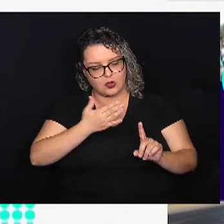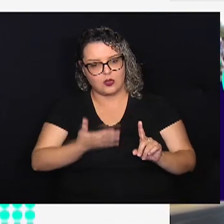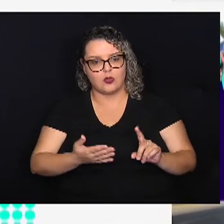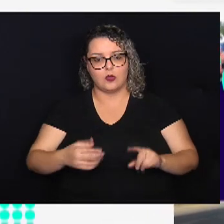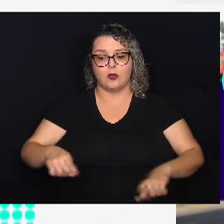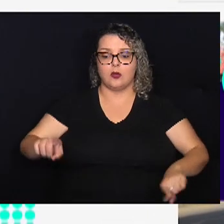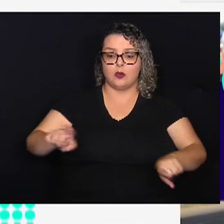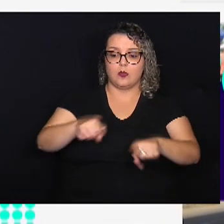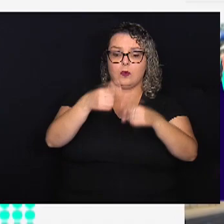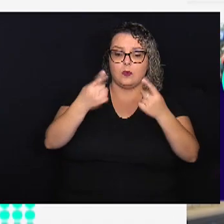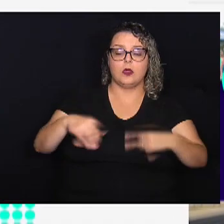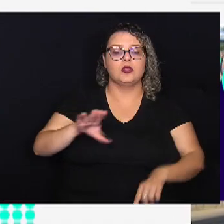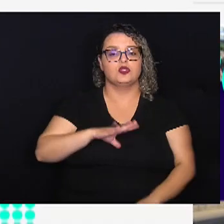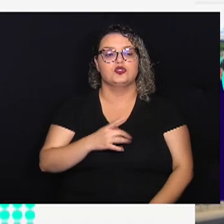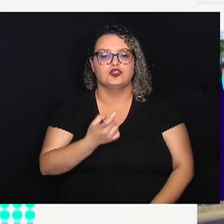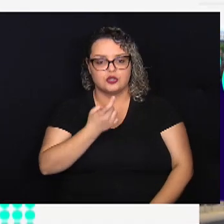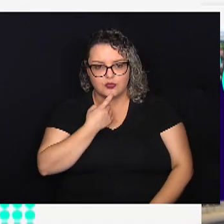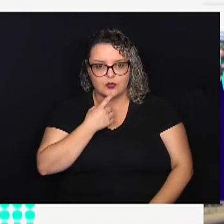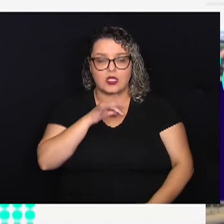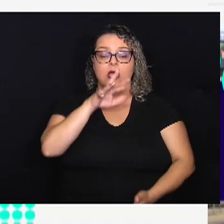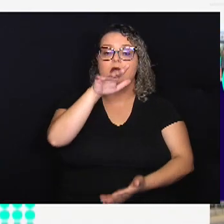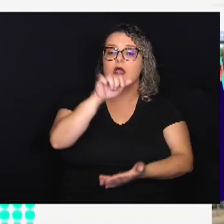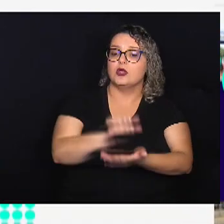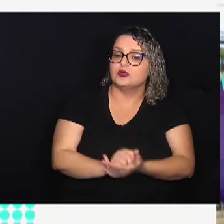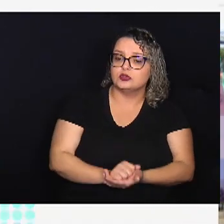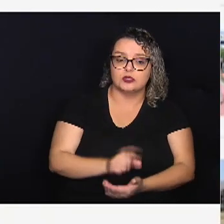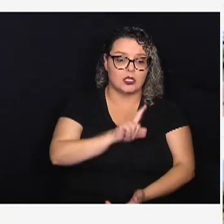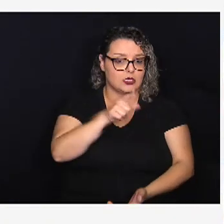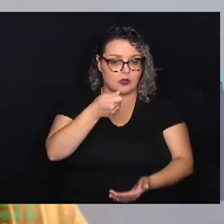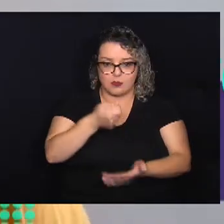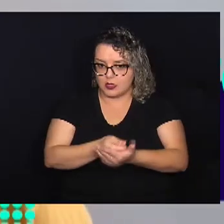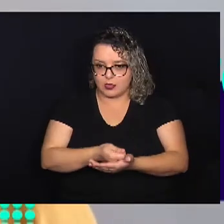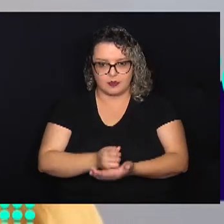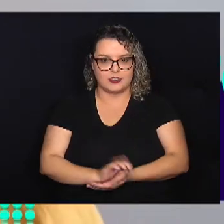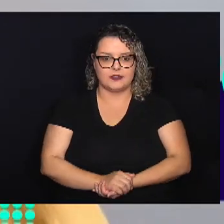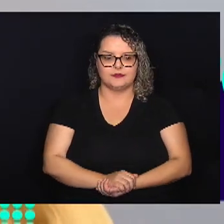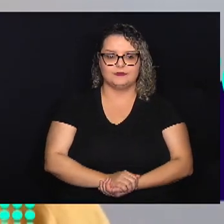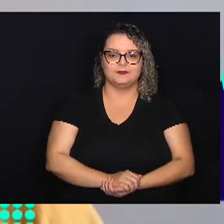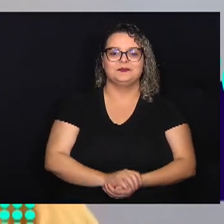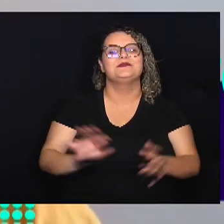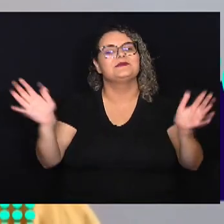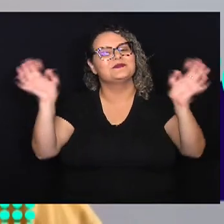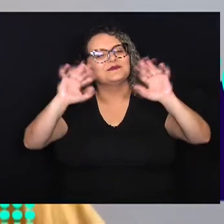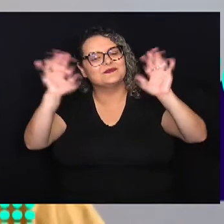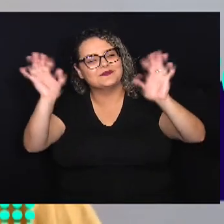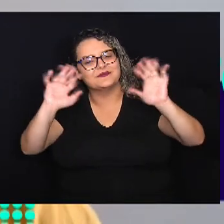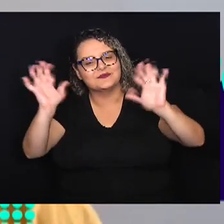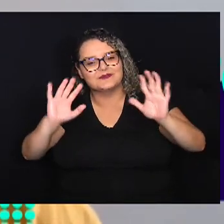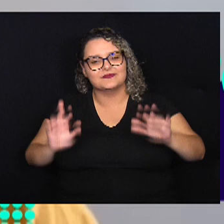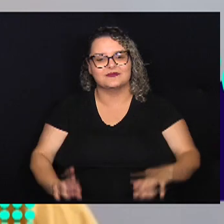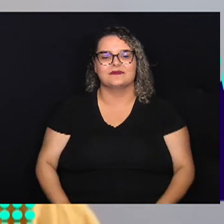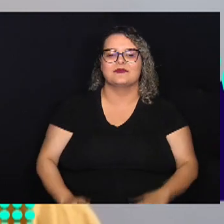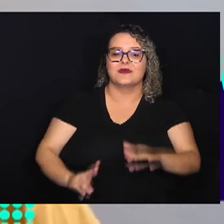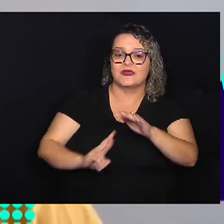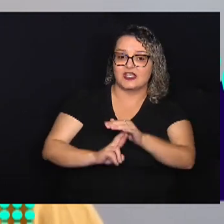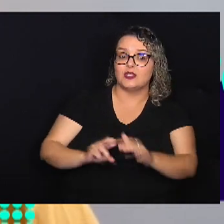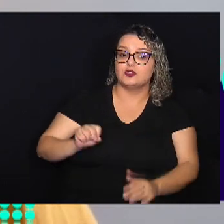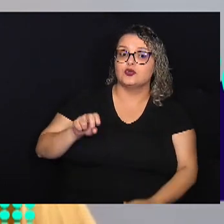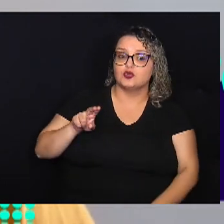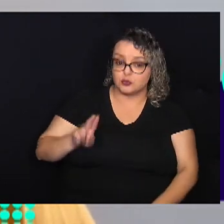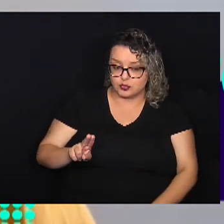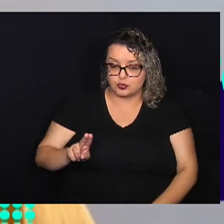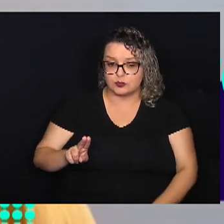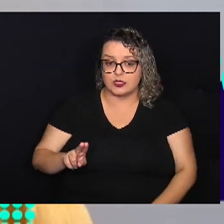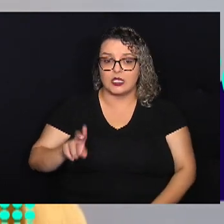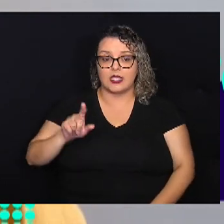maestro campineiro. A inscrição não é obrigatória. Olá, a Feira Sub é uma feira de arte